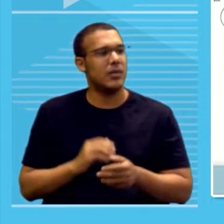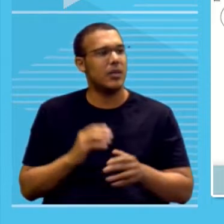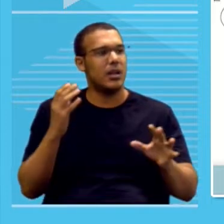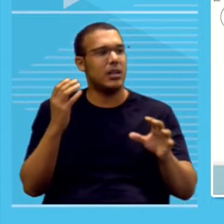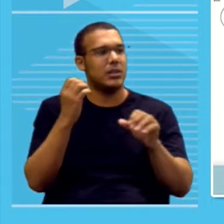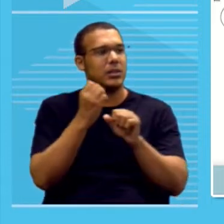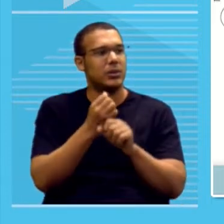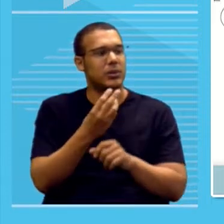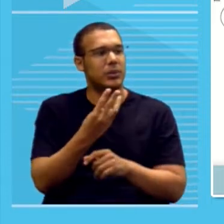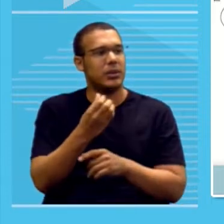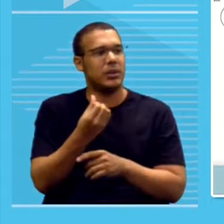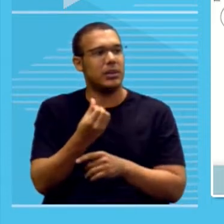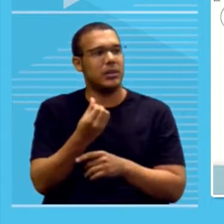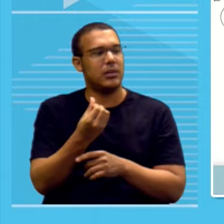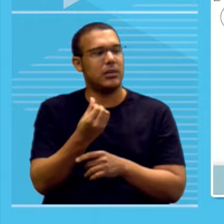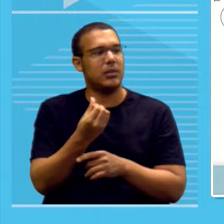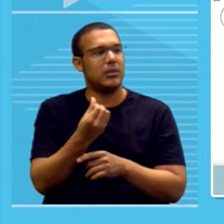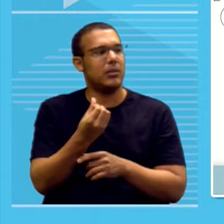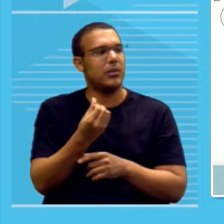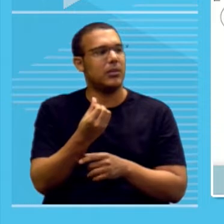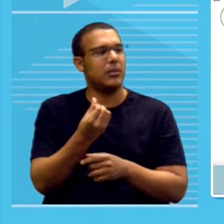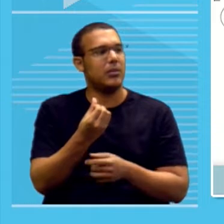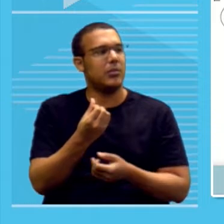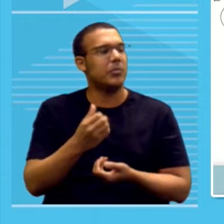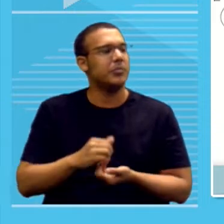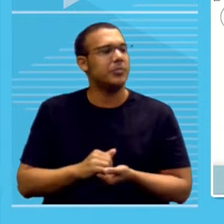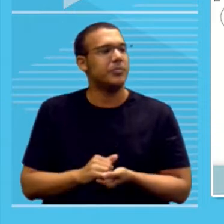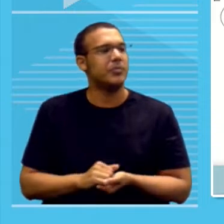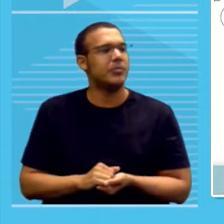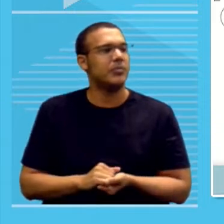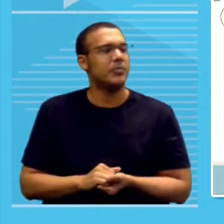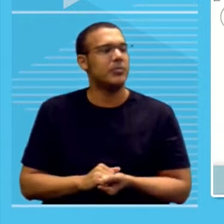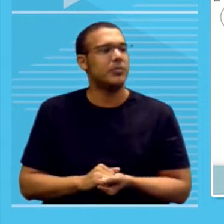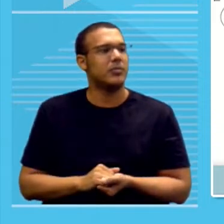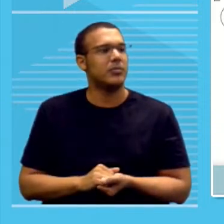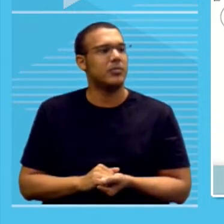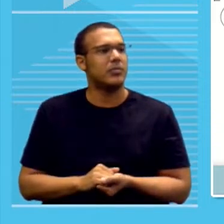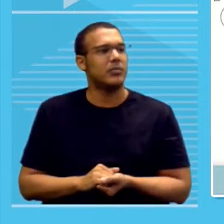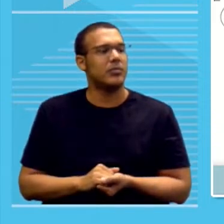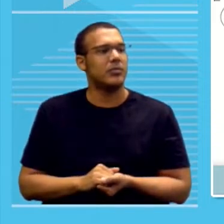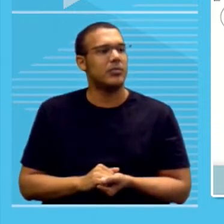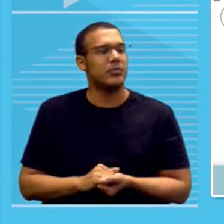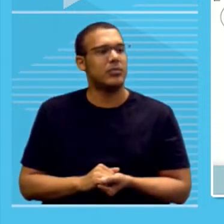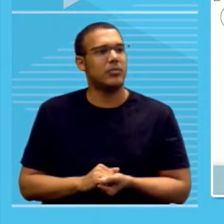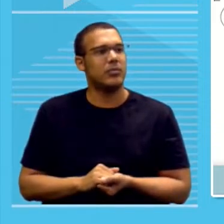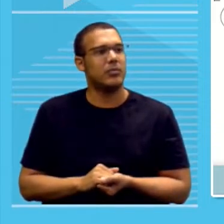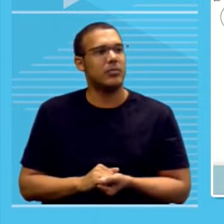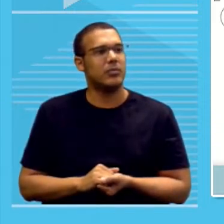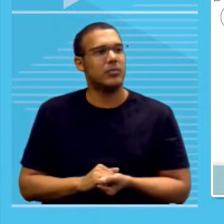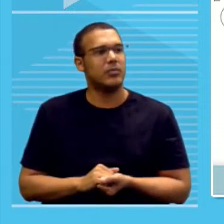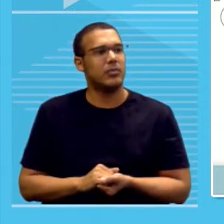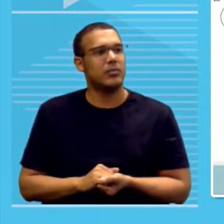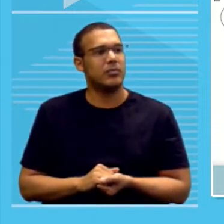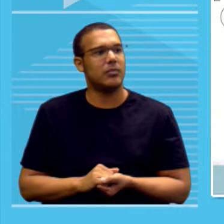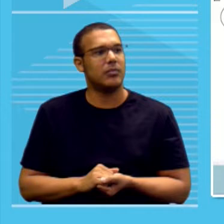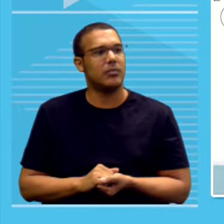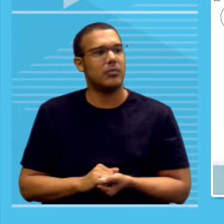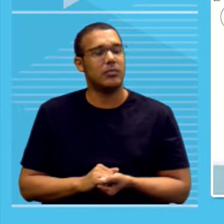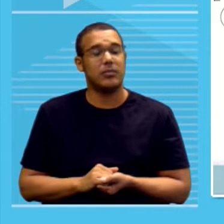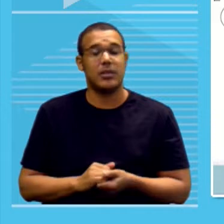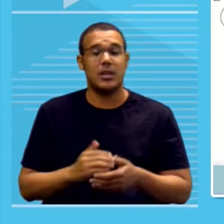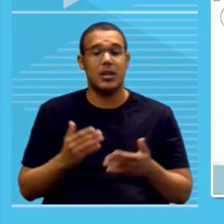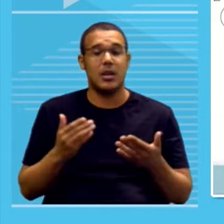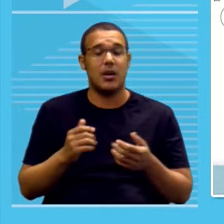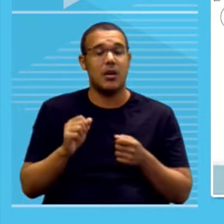se eu passar o 64 para o lado do 100 ele vai subtraindo 100 - 64 36 e agora